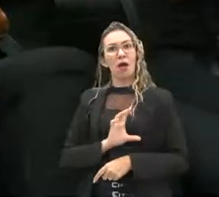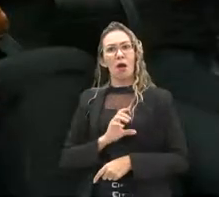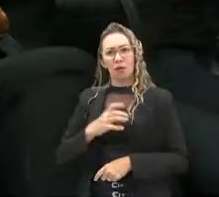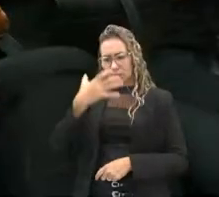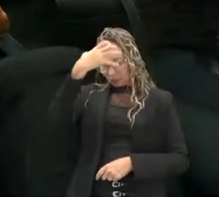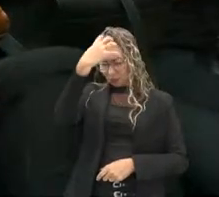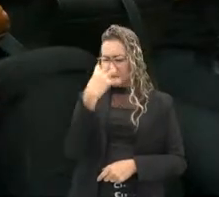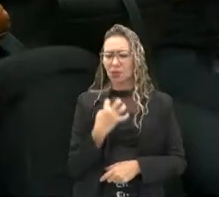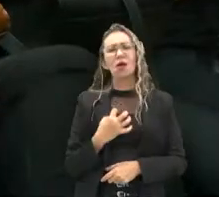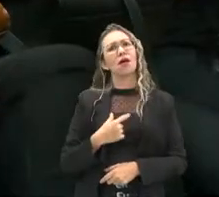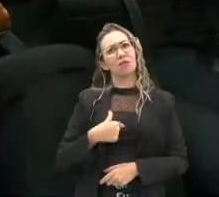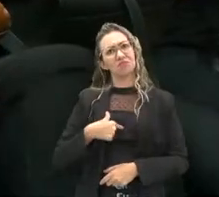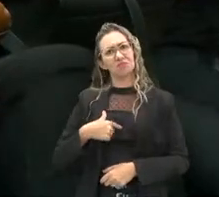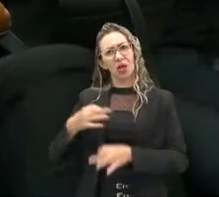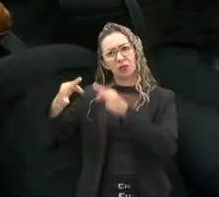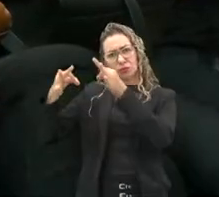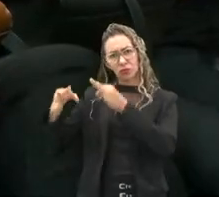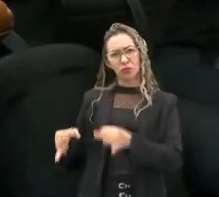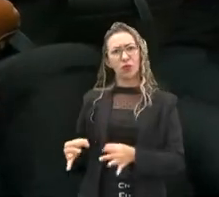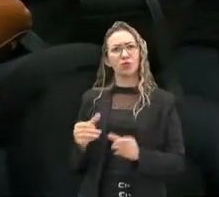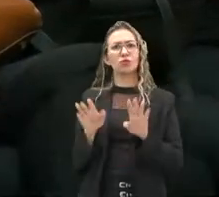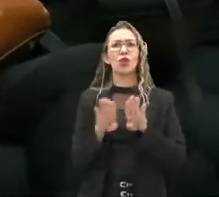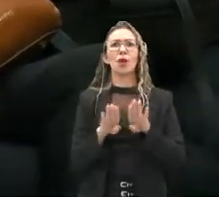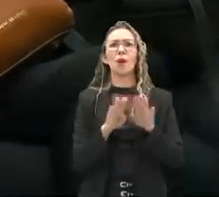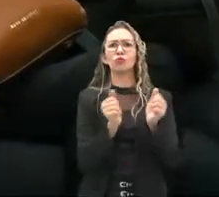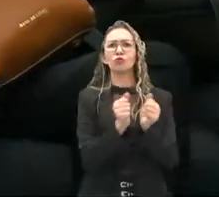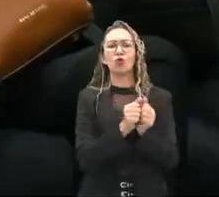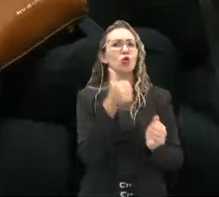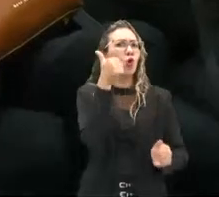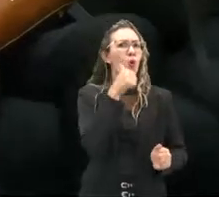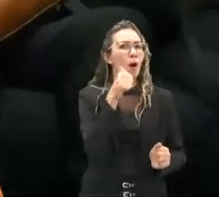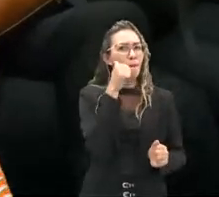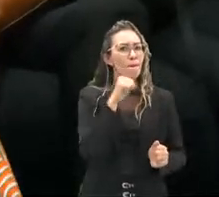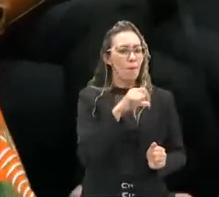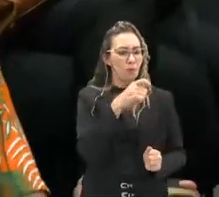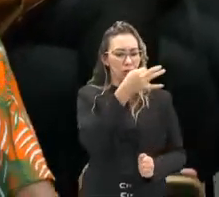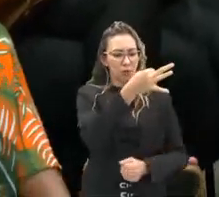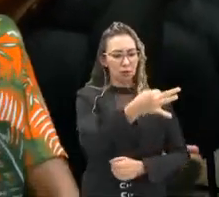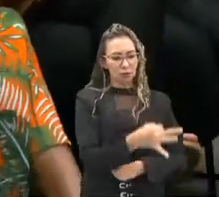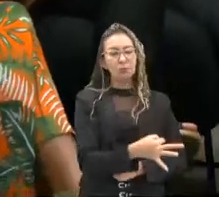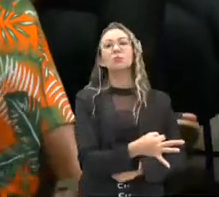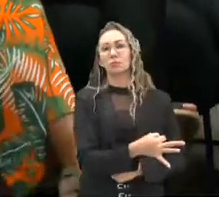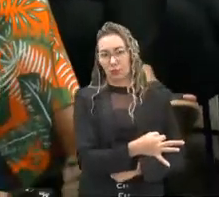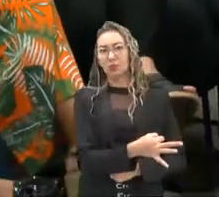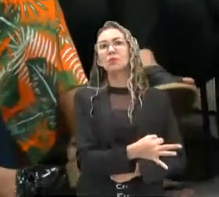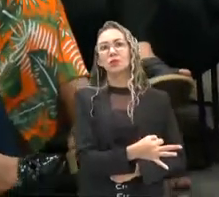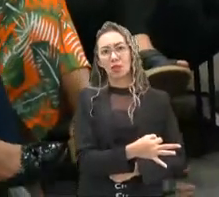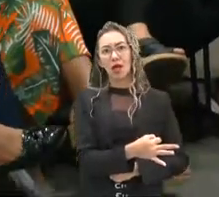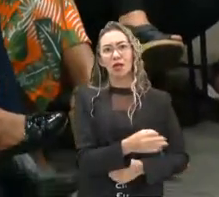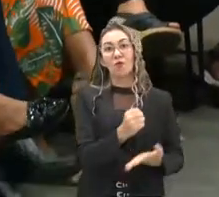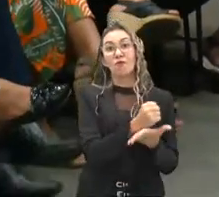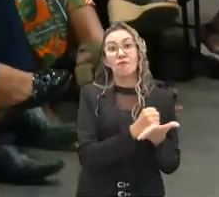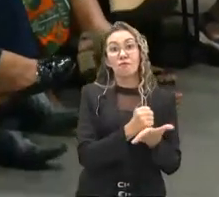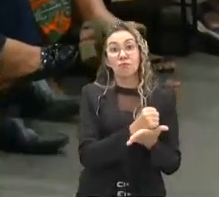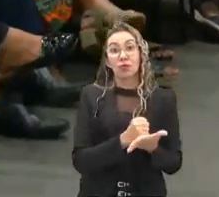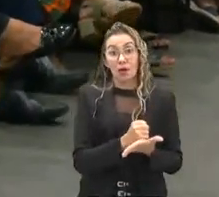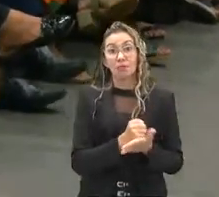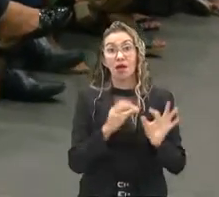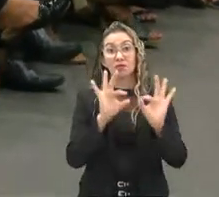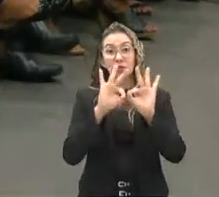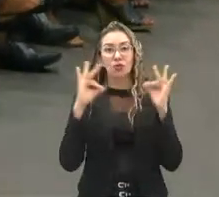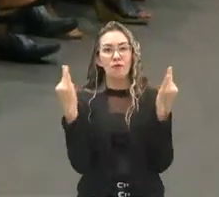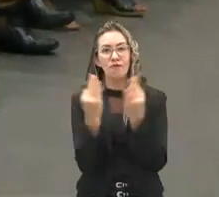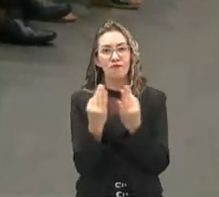certeira de uma mulher culta, cujo desprendimento foi a base excelente para a criação de suas